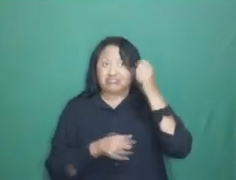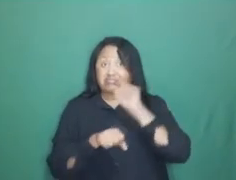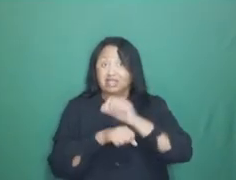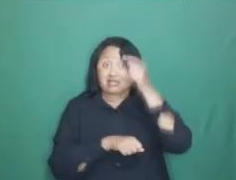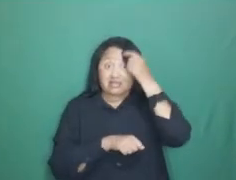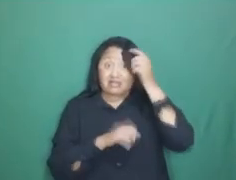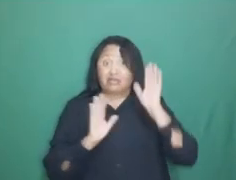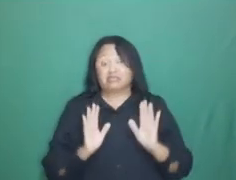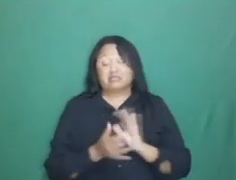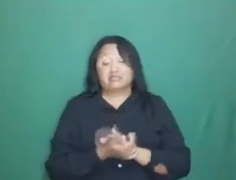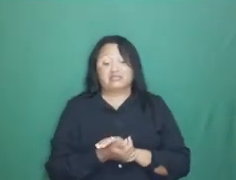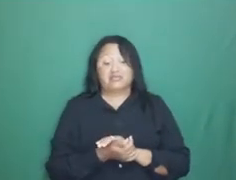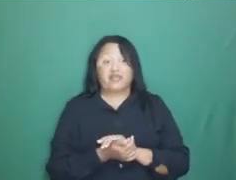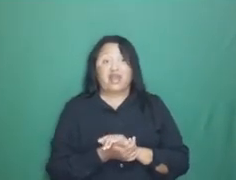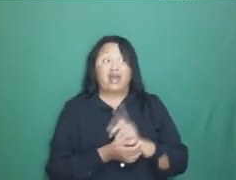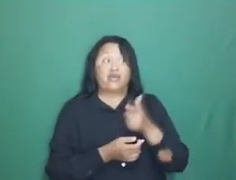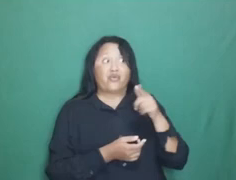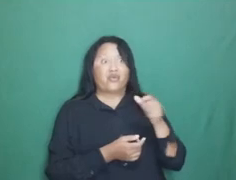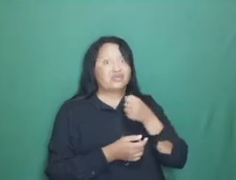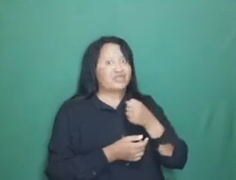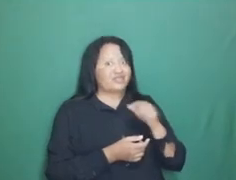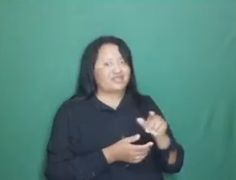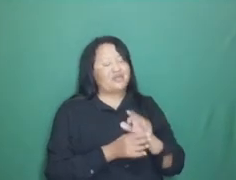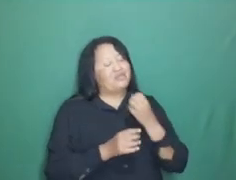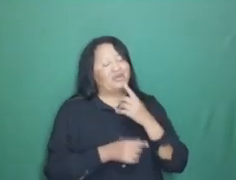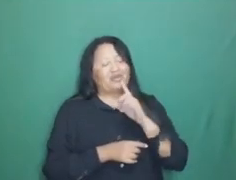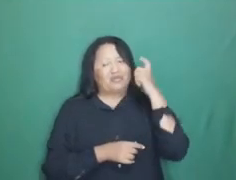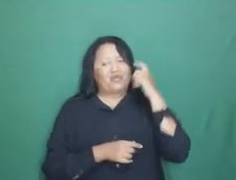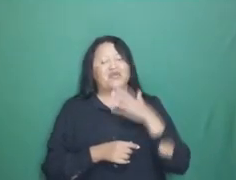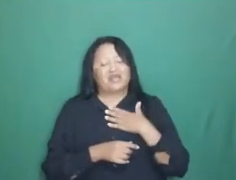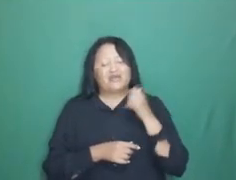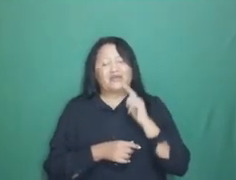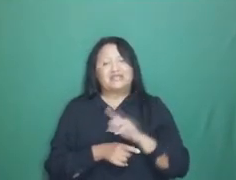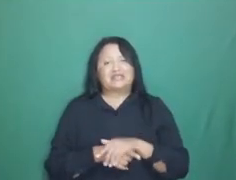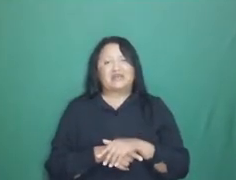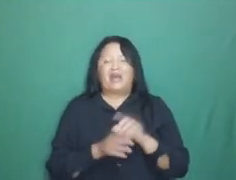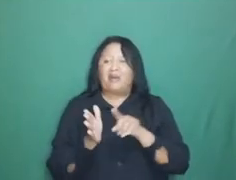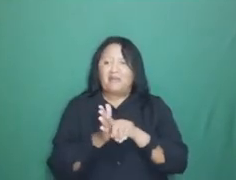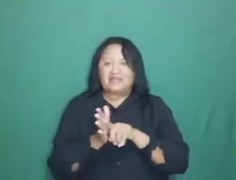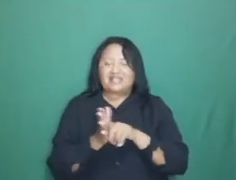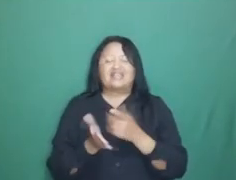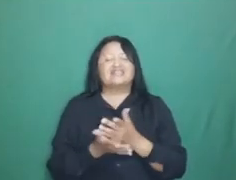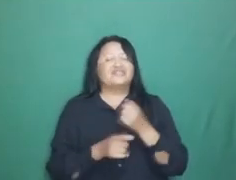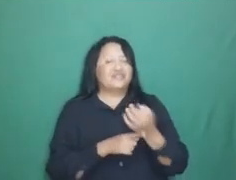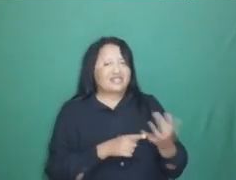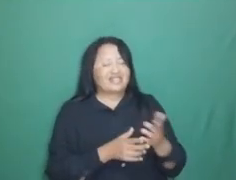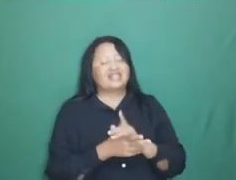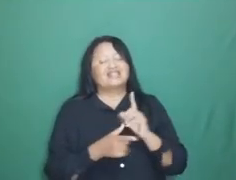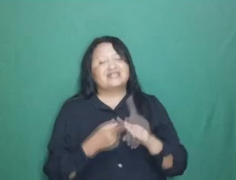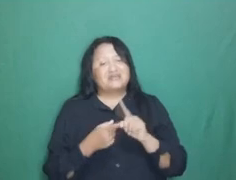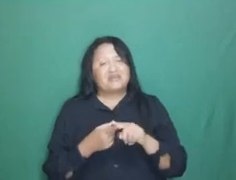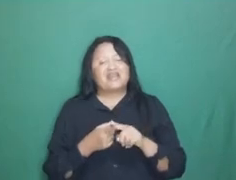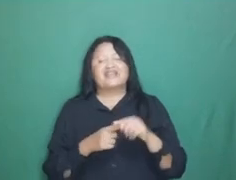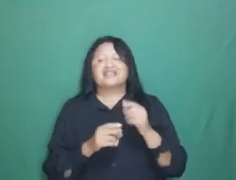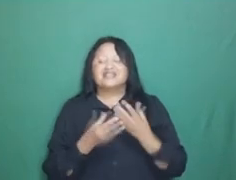E aí o entrevistado diz bom não se preocupe não que Eu desenrolo tanto a minha pesquisa na área de física né quanto também